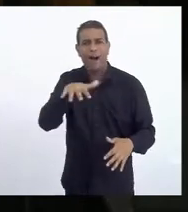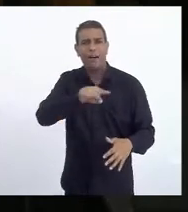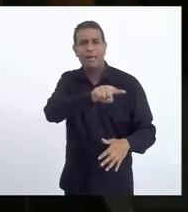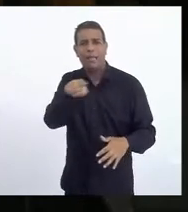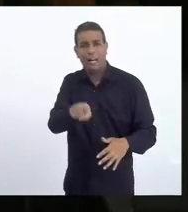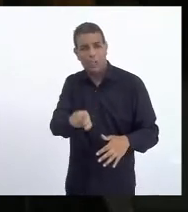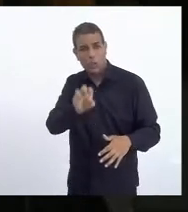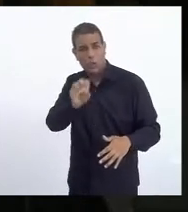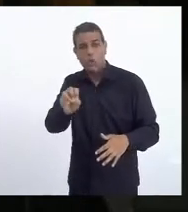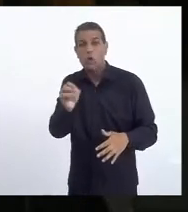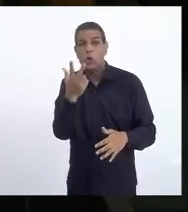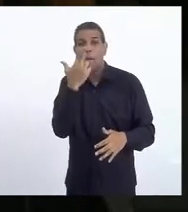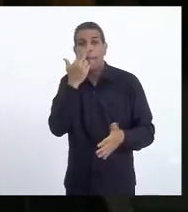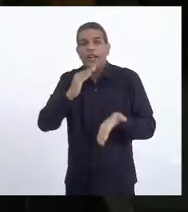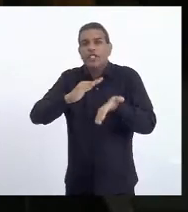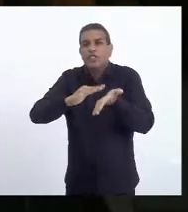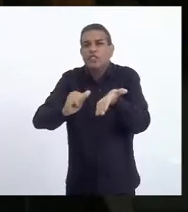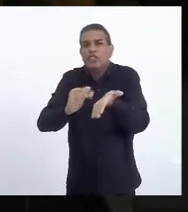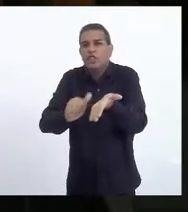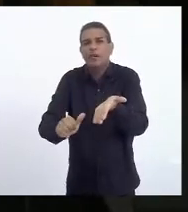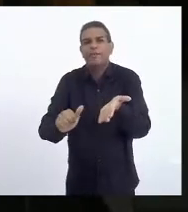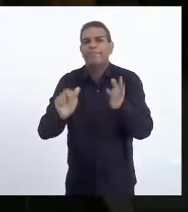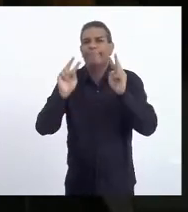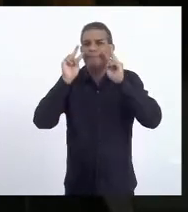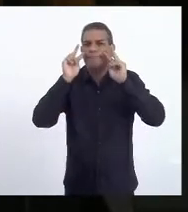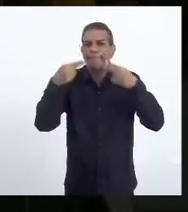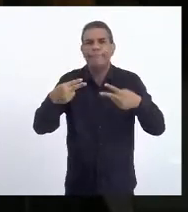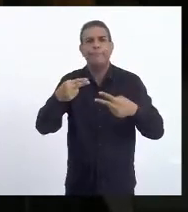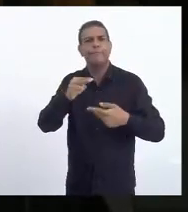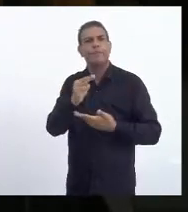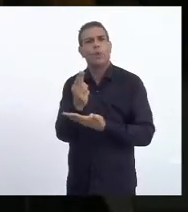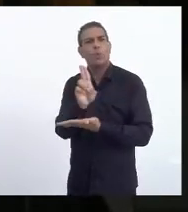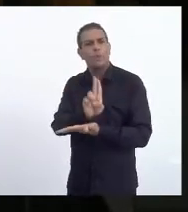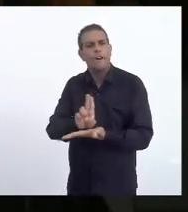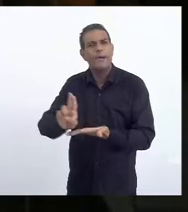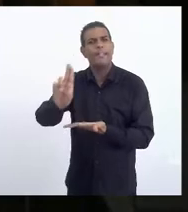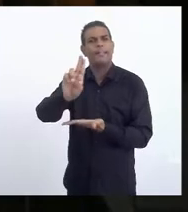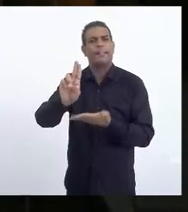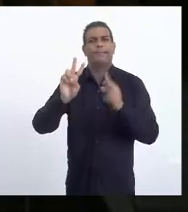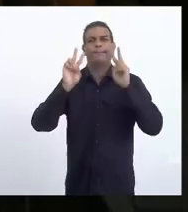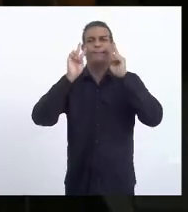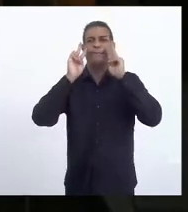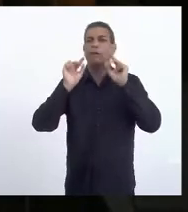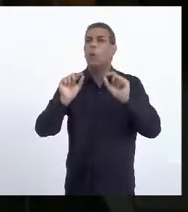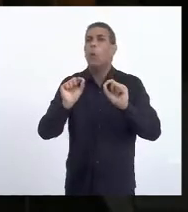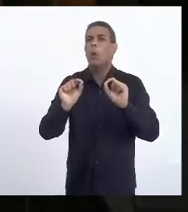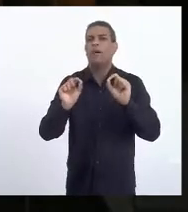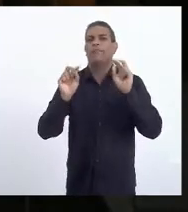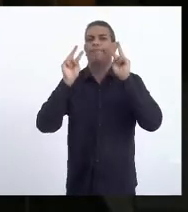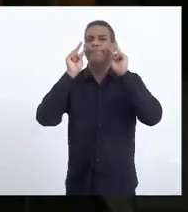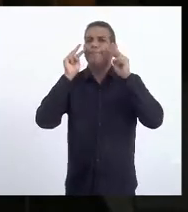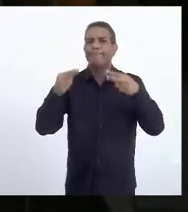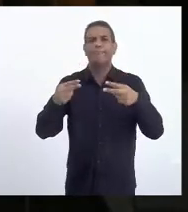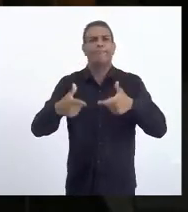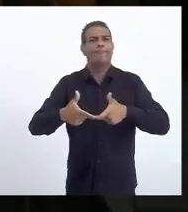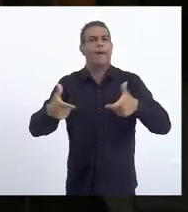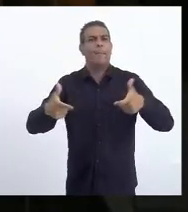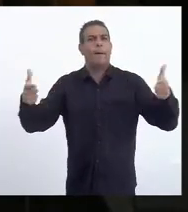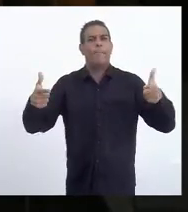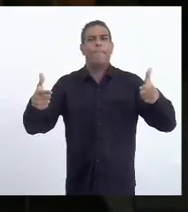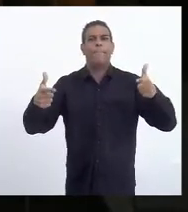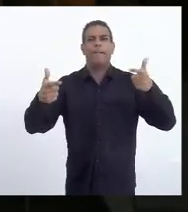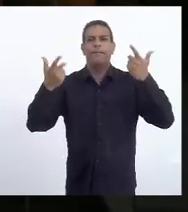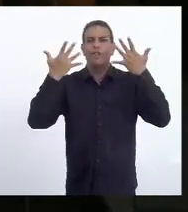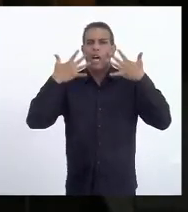oeste de ter lá a sua universidade Porque lá é a expansão